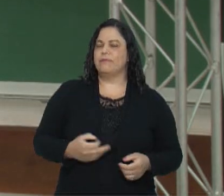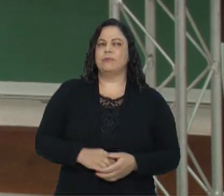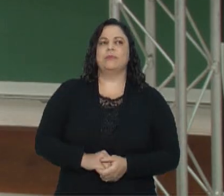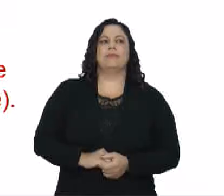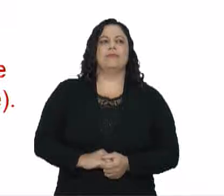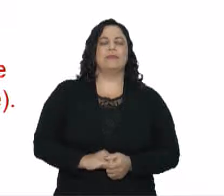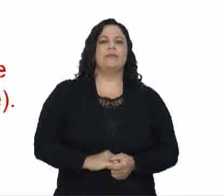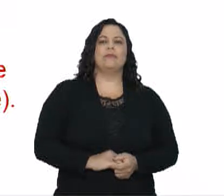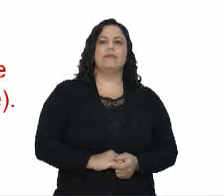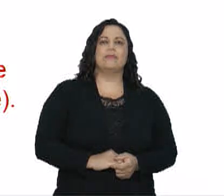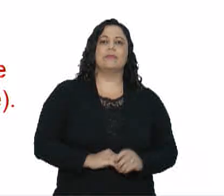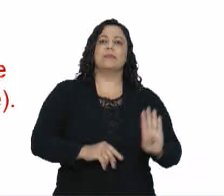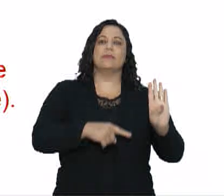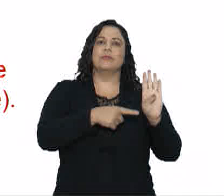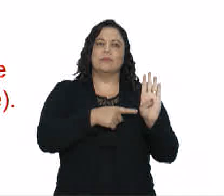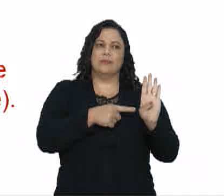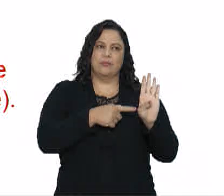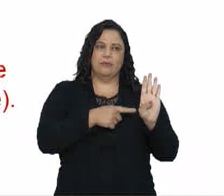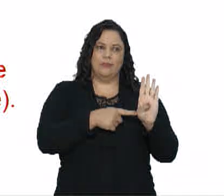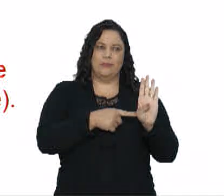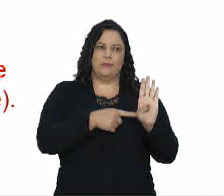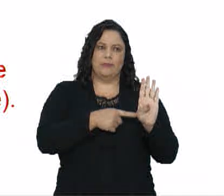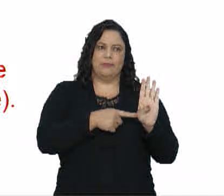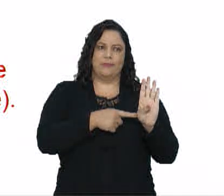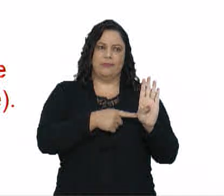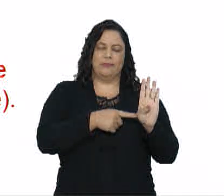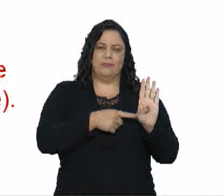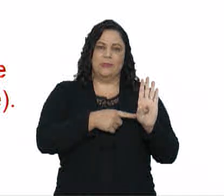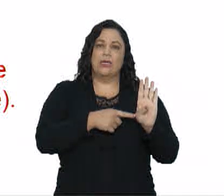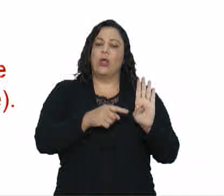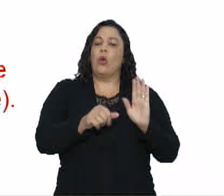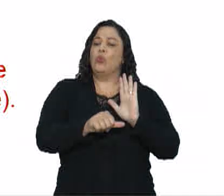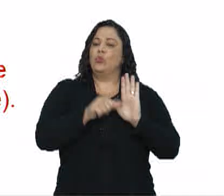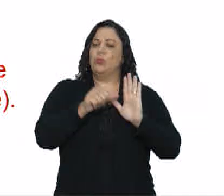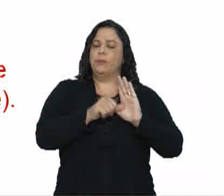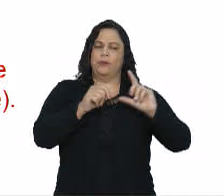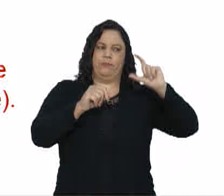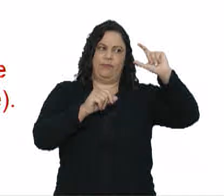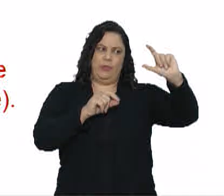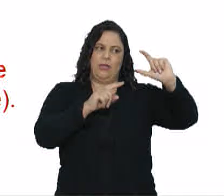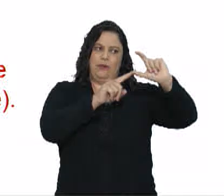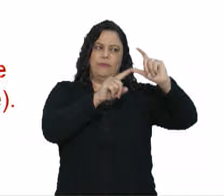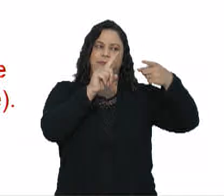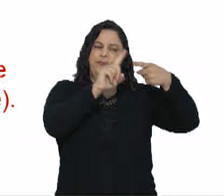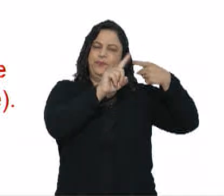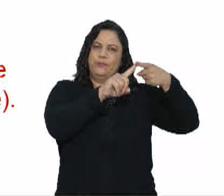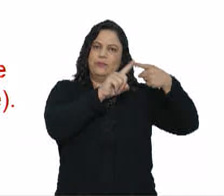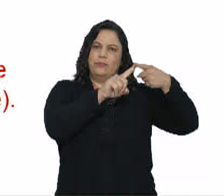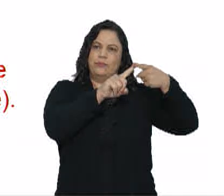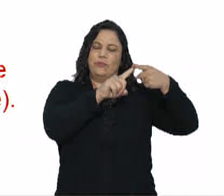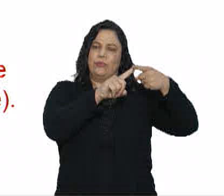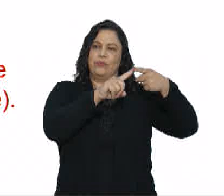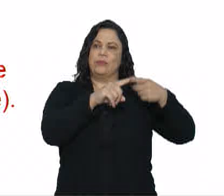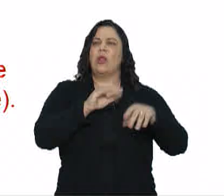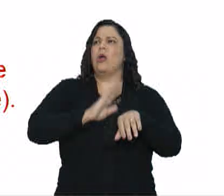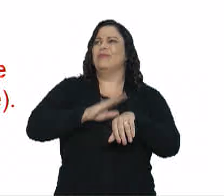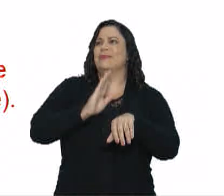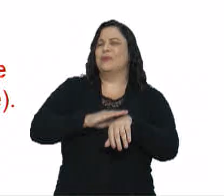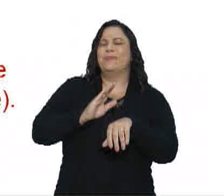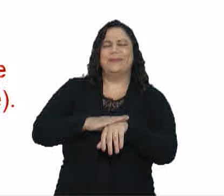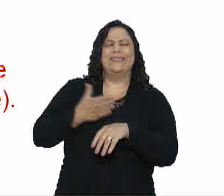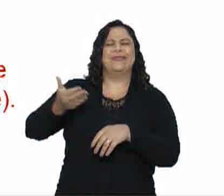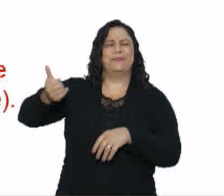B. Significado. No primeiro bloco, há a indicação de que os bons momentos anteriormente